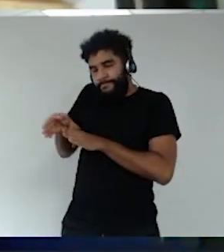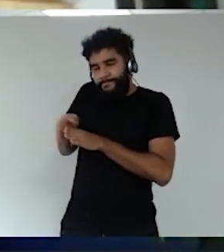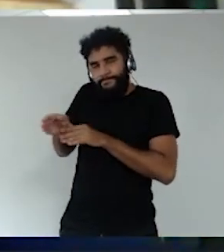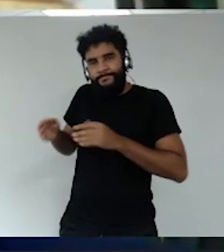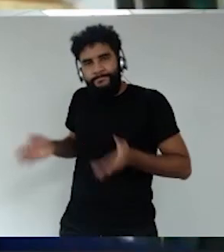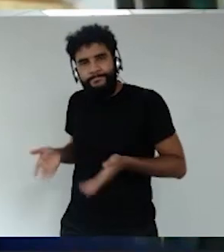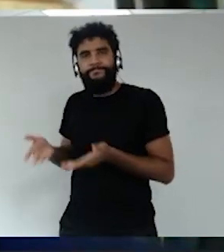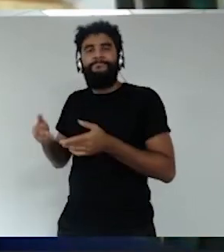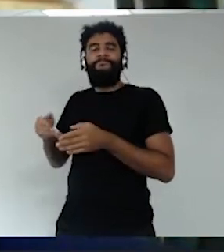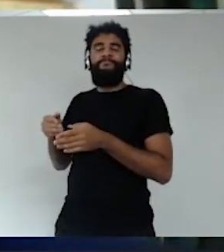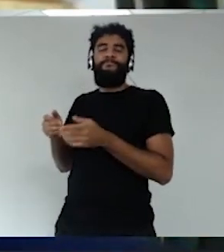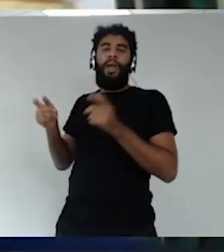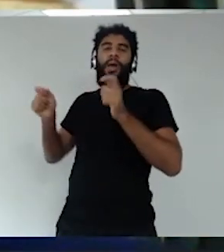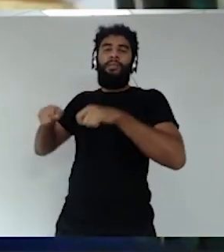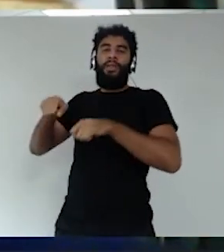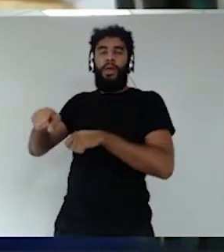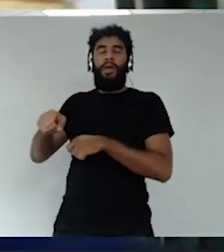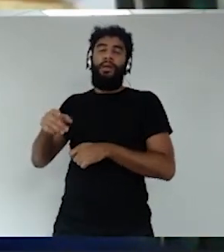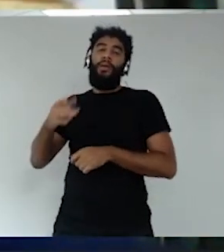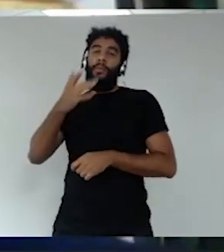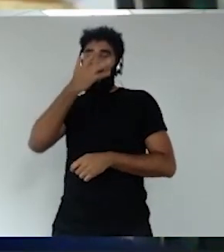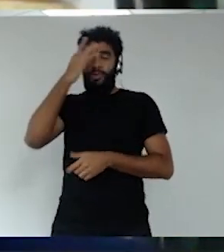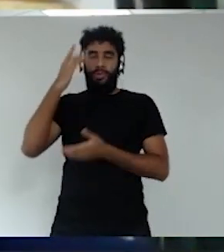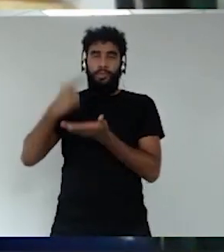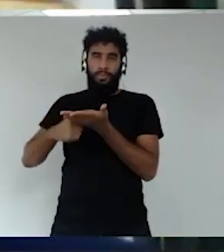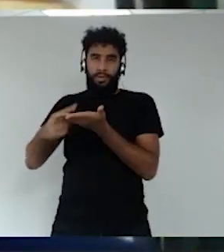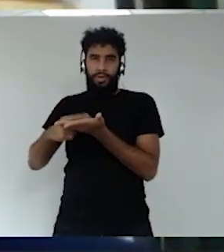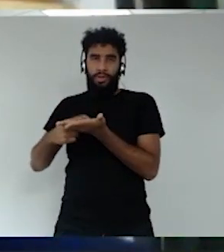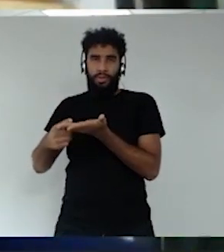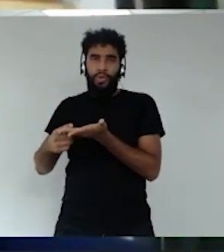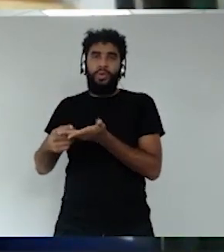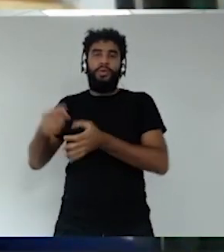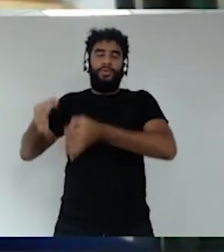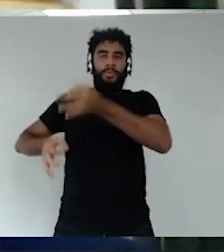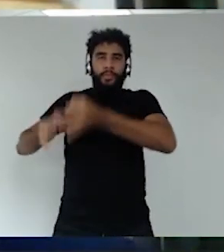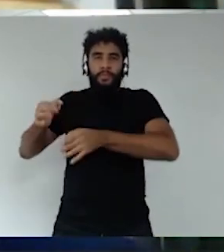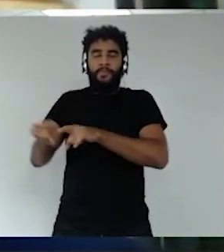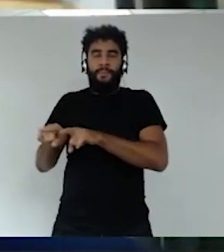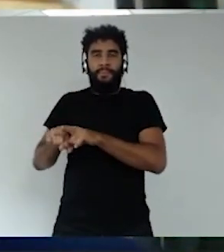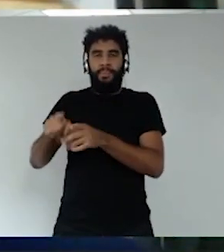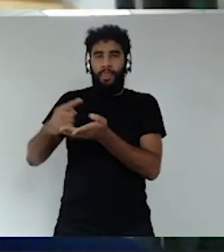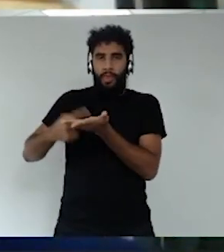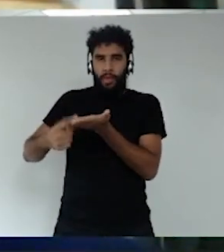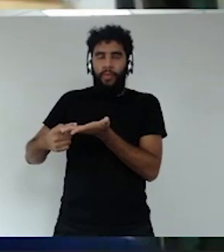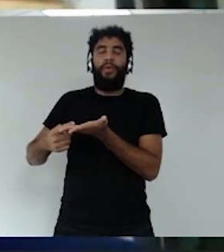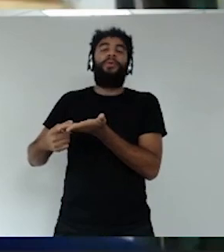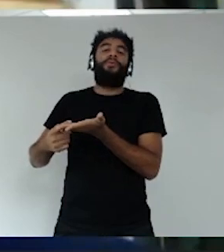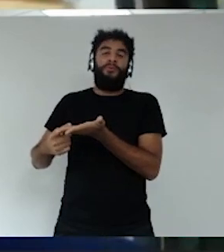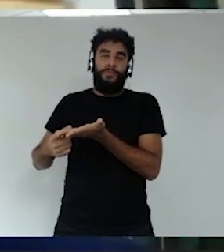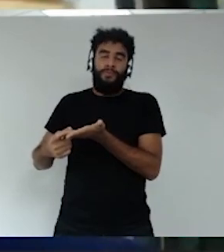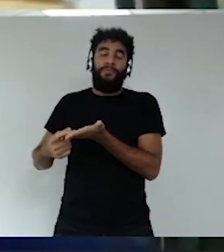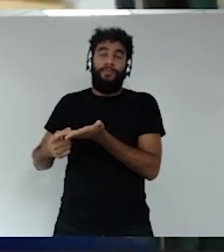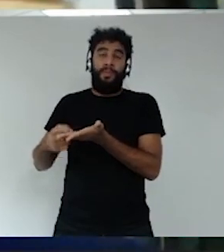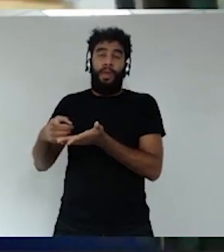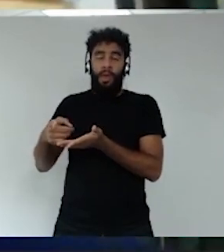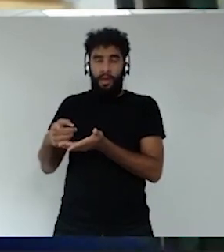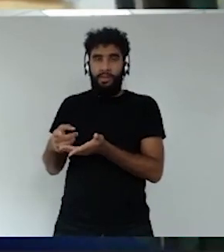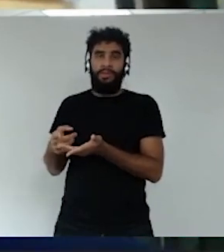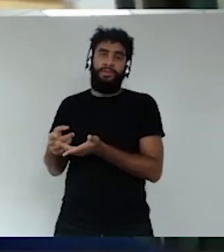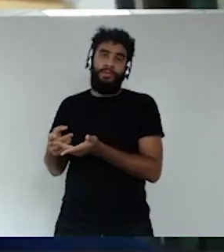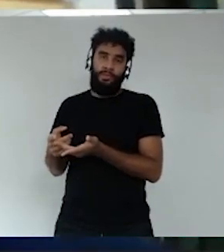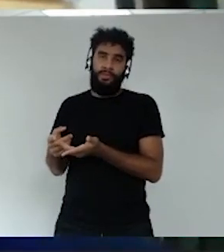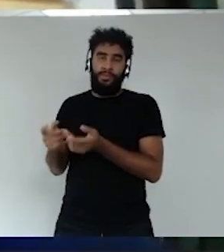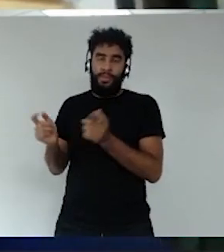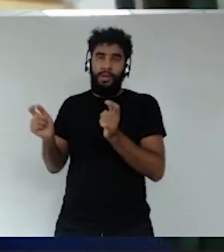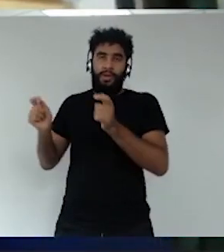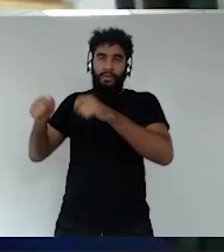como mediadores judiciais em convênios com os tribunais de justiça, e essas capacitações, tomando como base